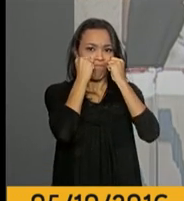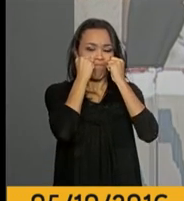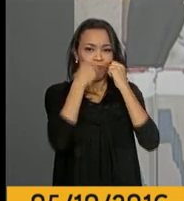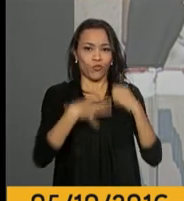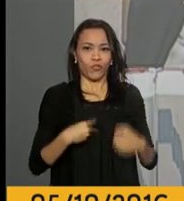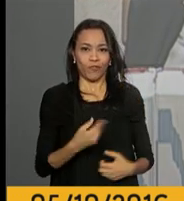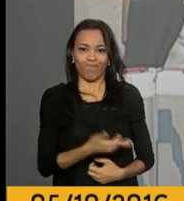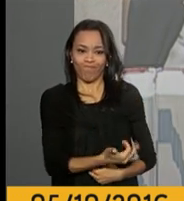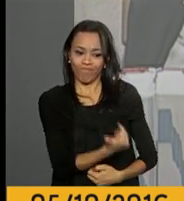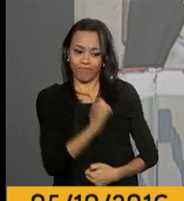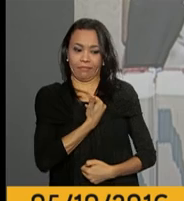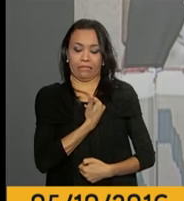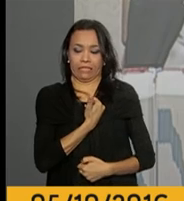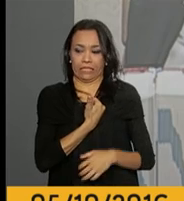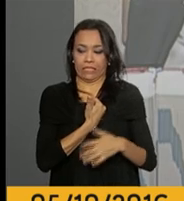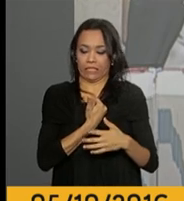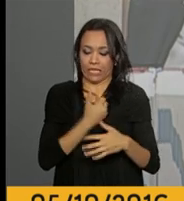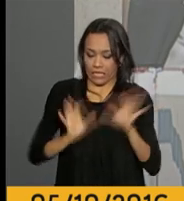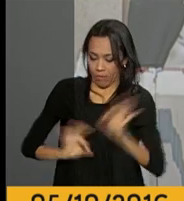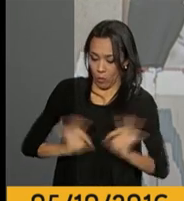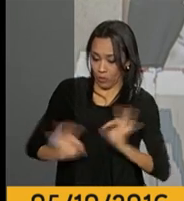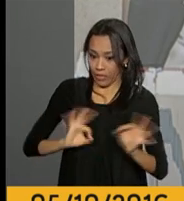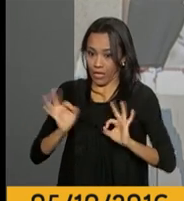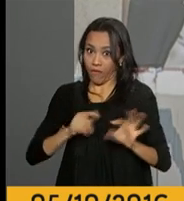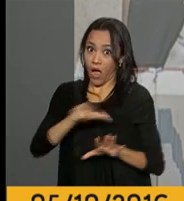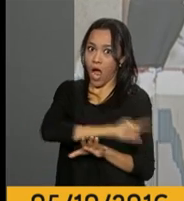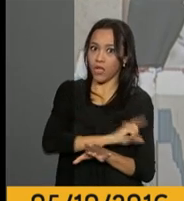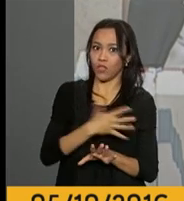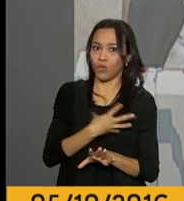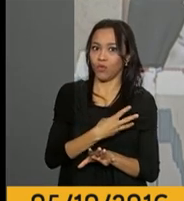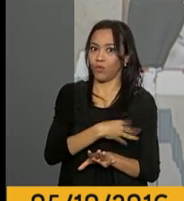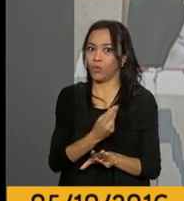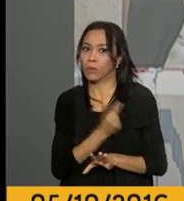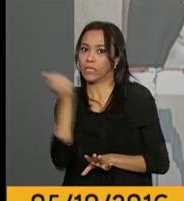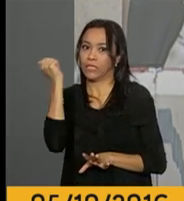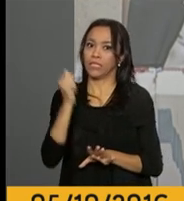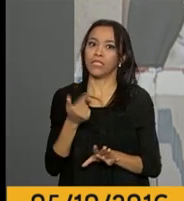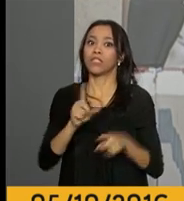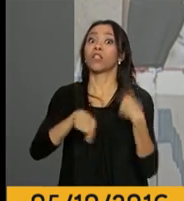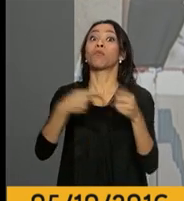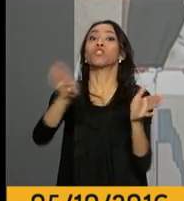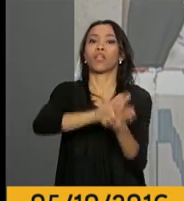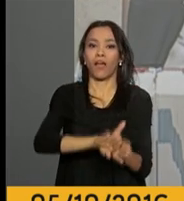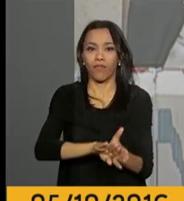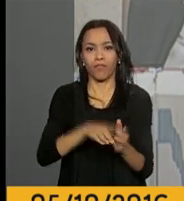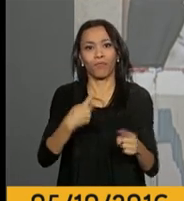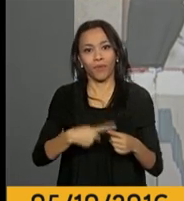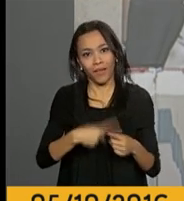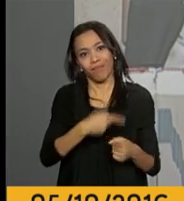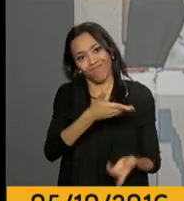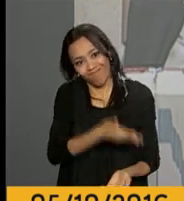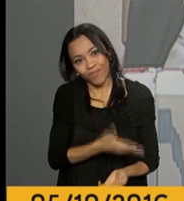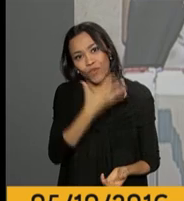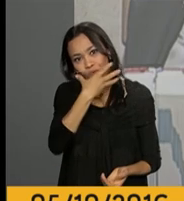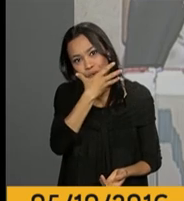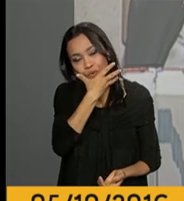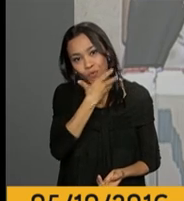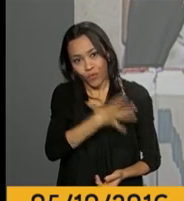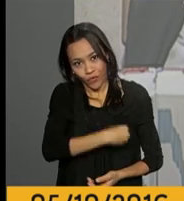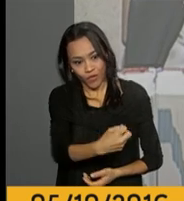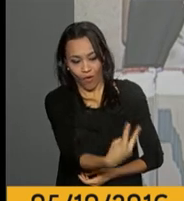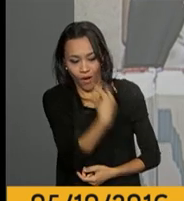nos dias seguintes O que é que ele fazia ele se aprontava e saía antes dos filhos para ir pra rua e só voltava depois porque era uma coisa extremamente